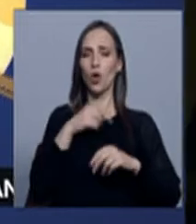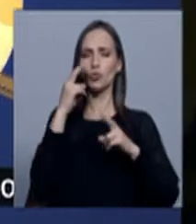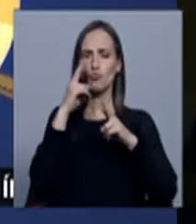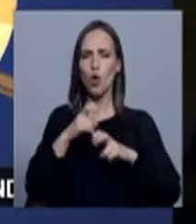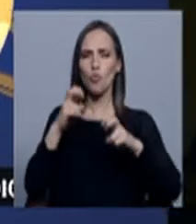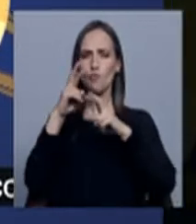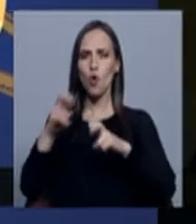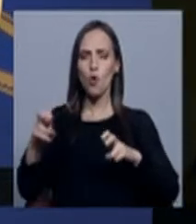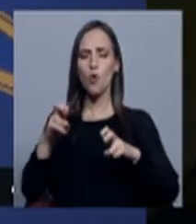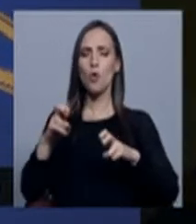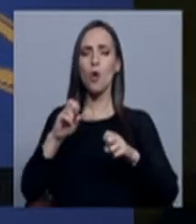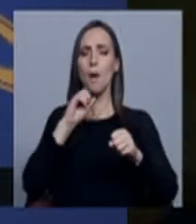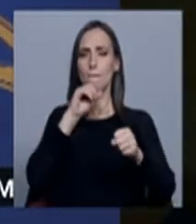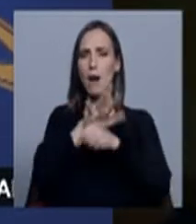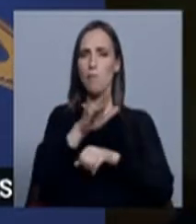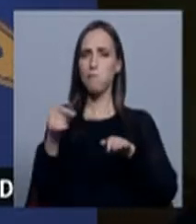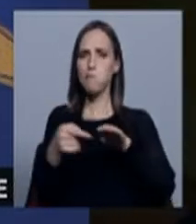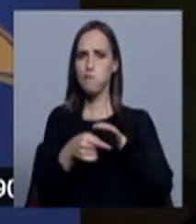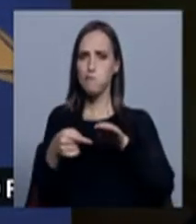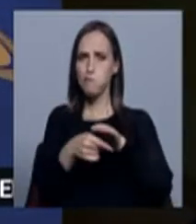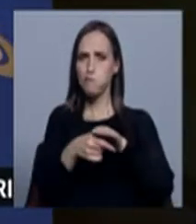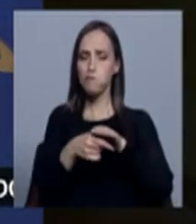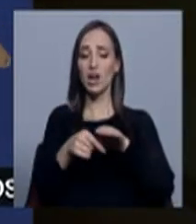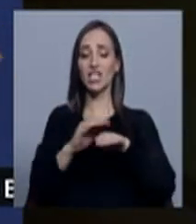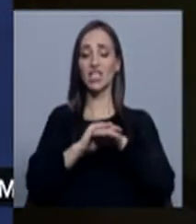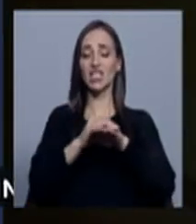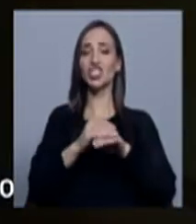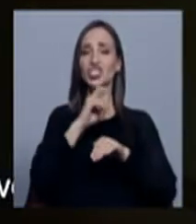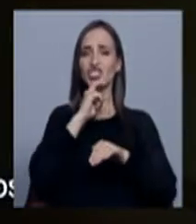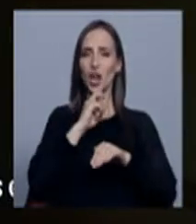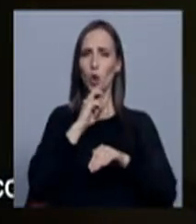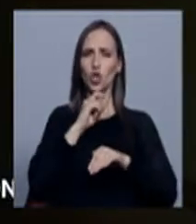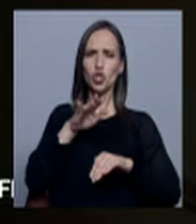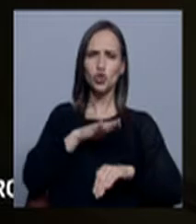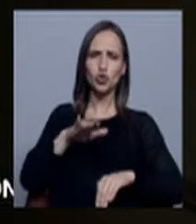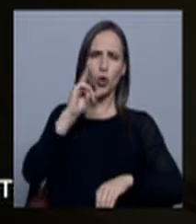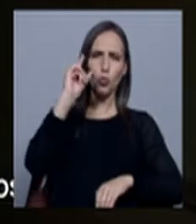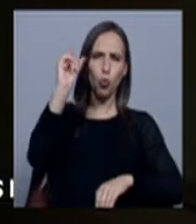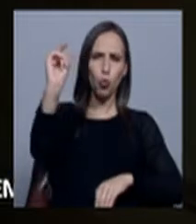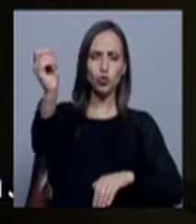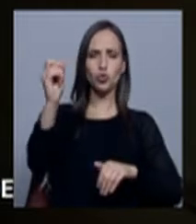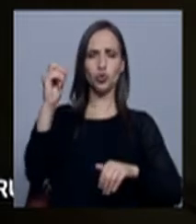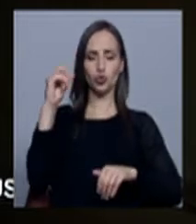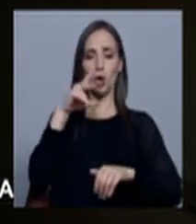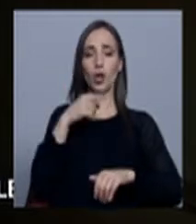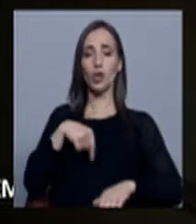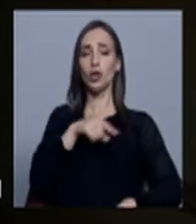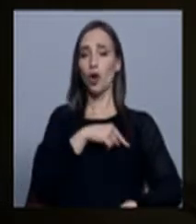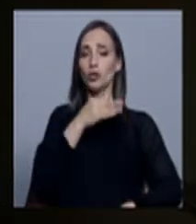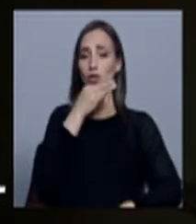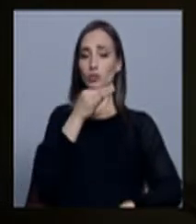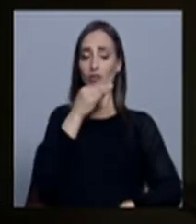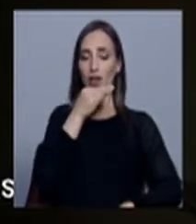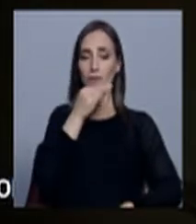oceanos subsuperficiais, por baixo de superfícies gélidas, em zonas muito distantes do sistema solar. E já que estamos a falar de Urano, olha, passamos para esta